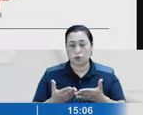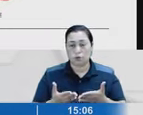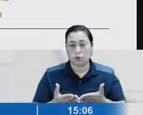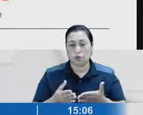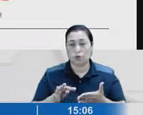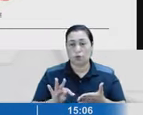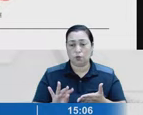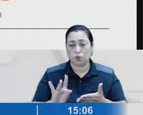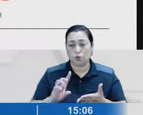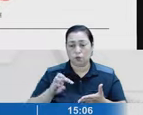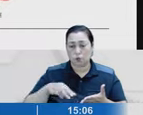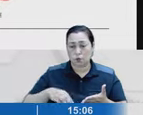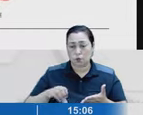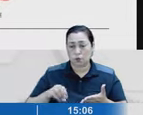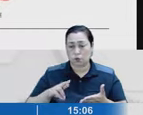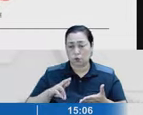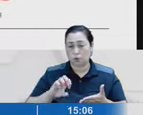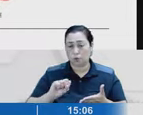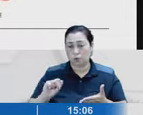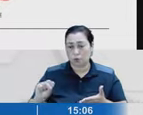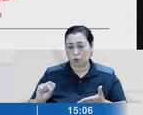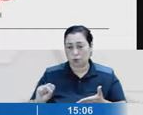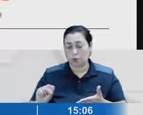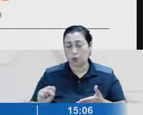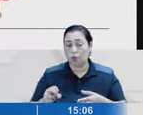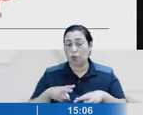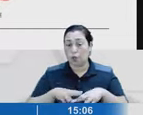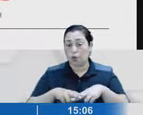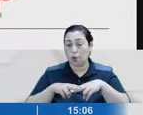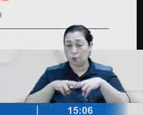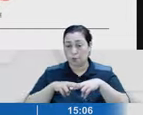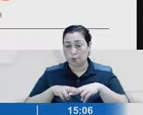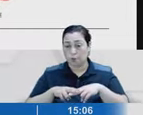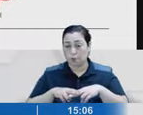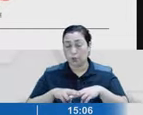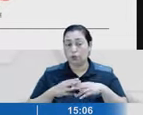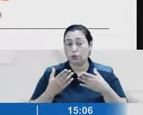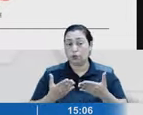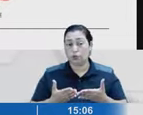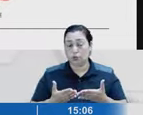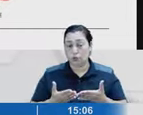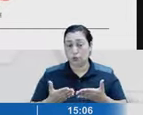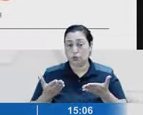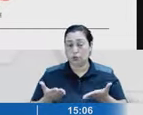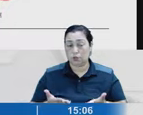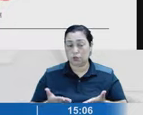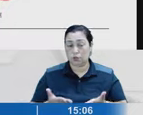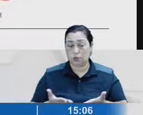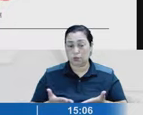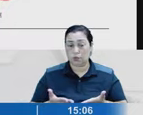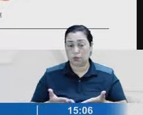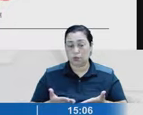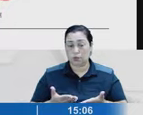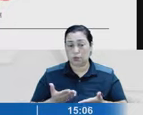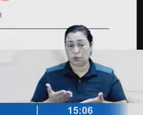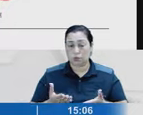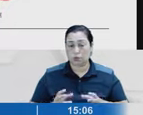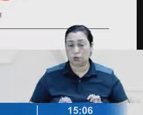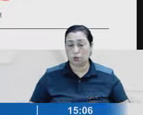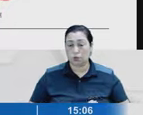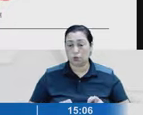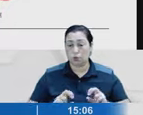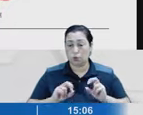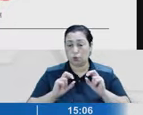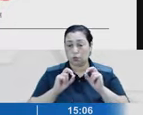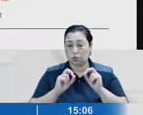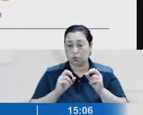numa fase inicial. Por isso a necessidade, por isso a maior vantagem, e por isso que ela é padrão ouro no câncer